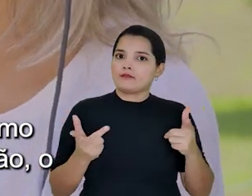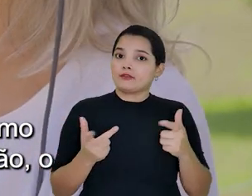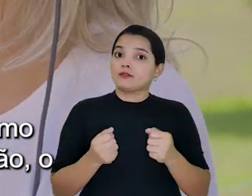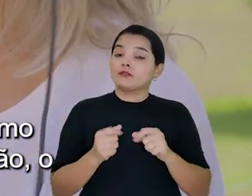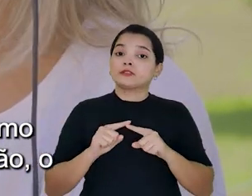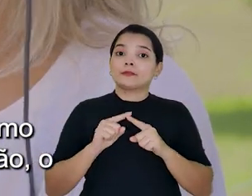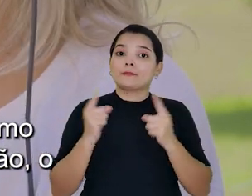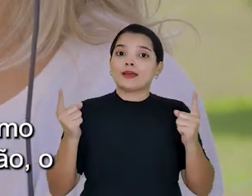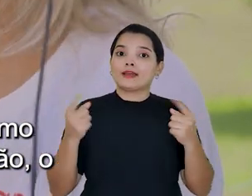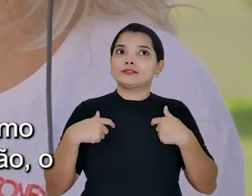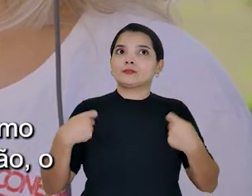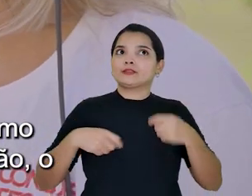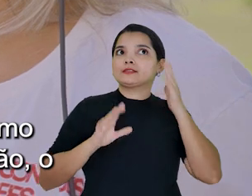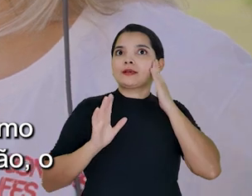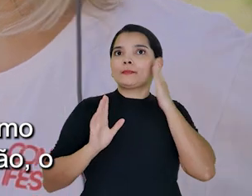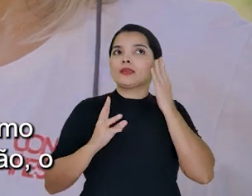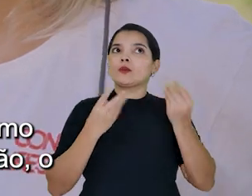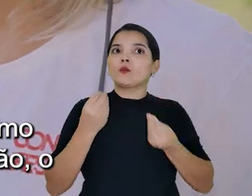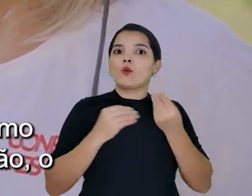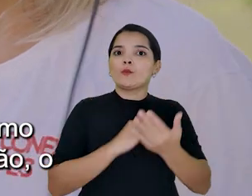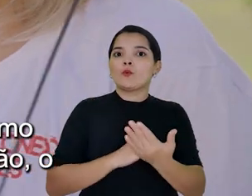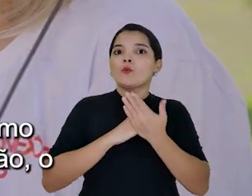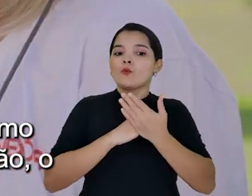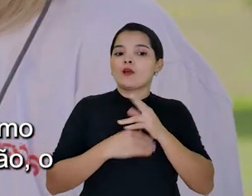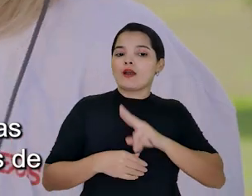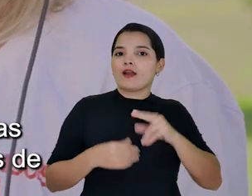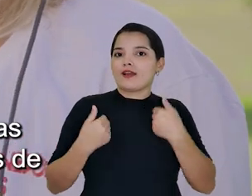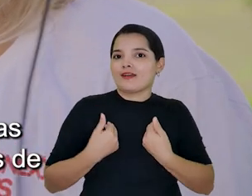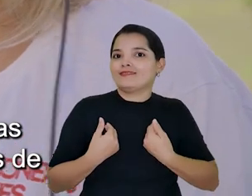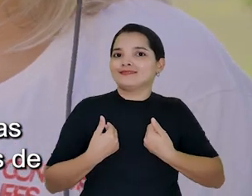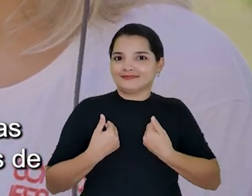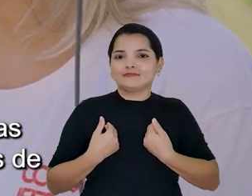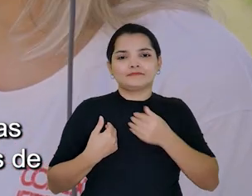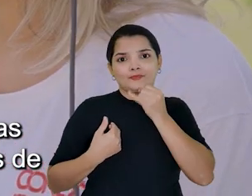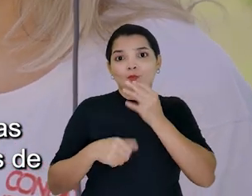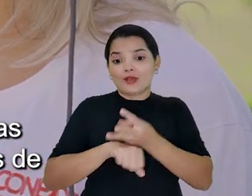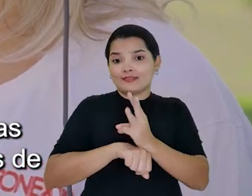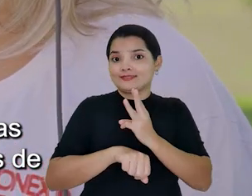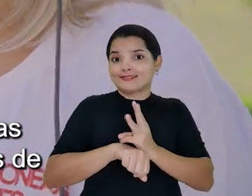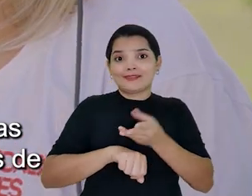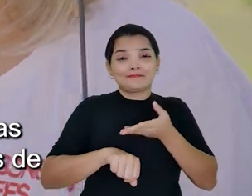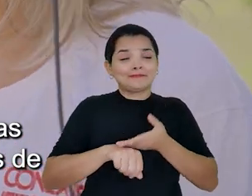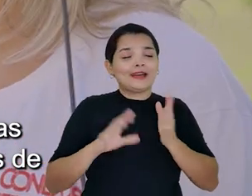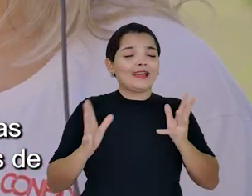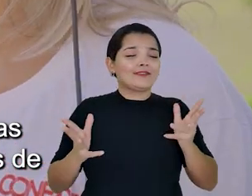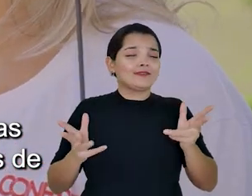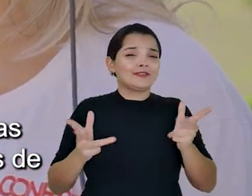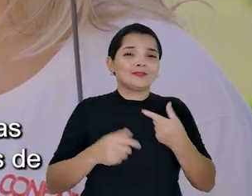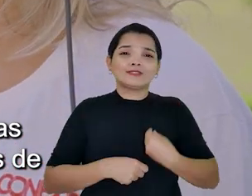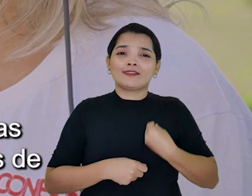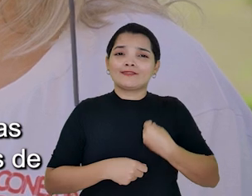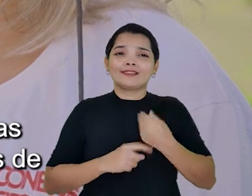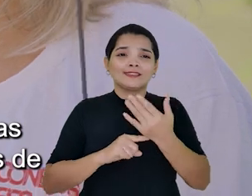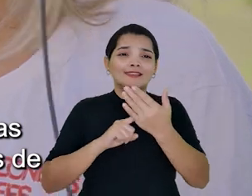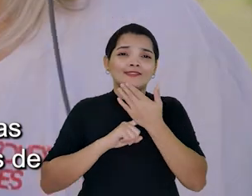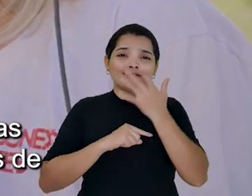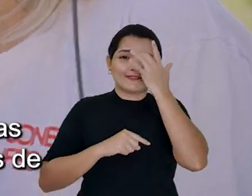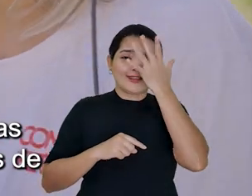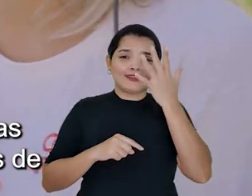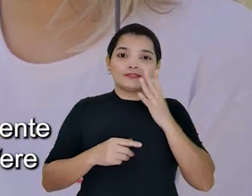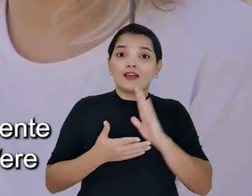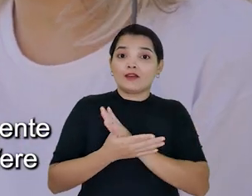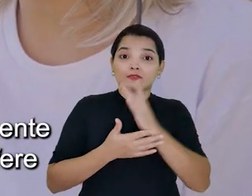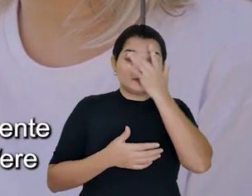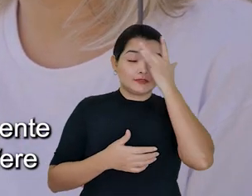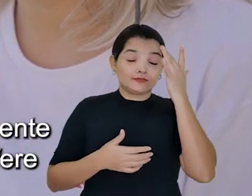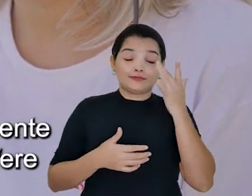usá-la a nosso favor não é isso e então o WhatsApp é maravilhoso ele facilita muito as nossas vidas tem gente que nem